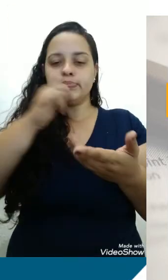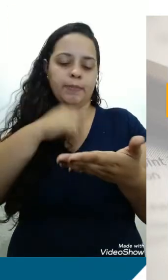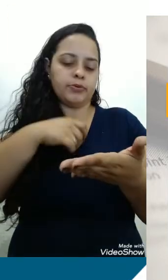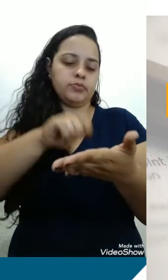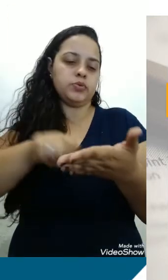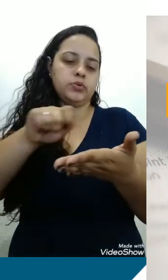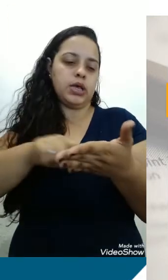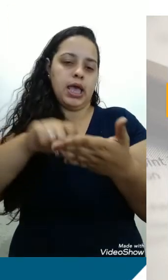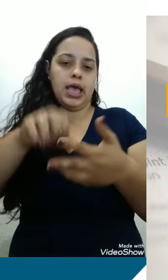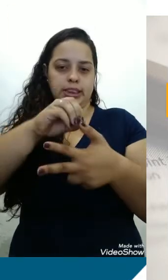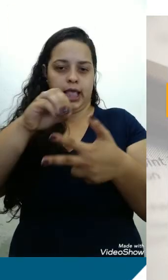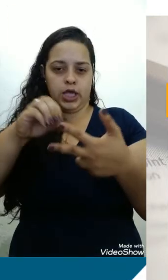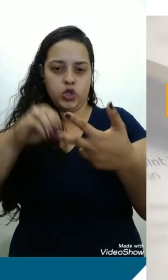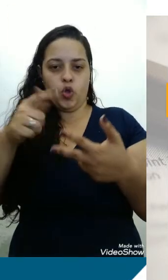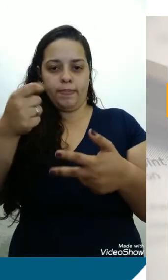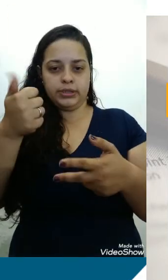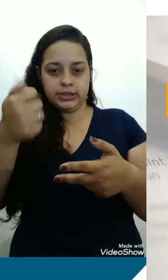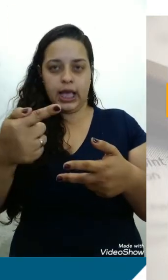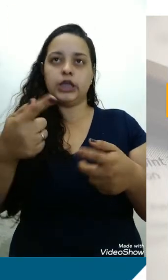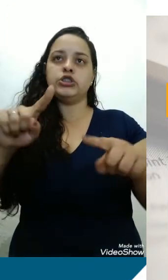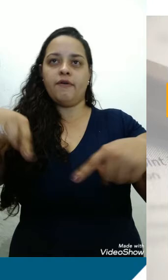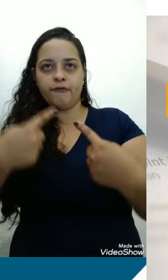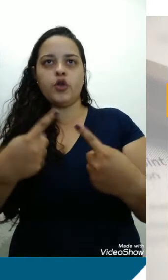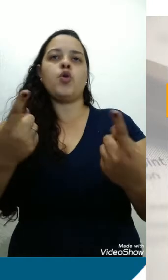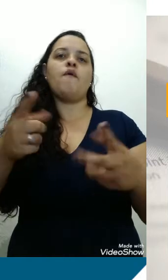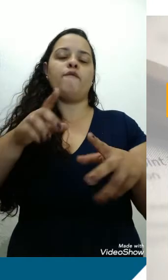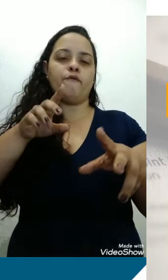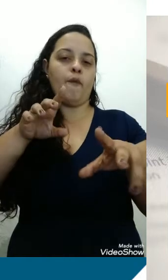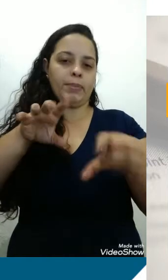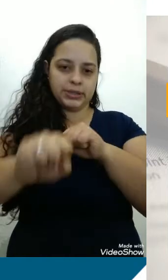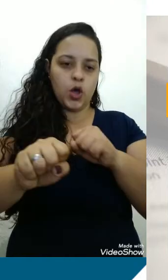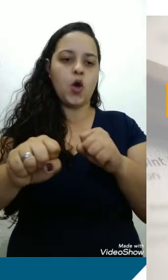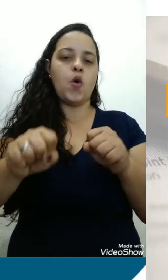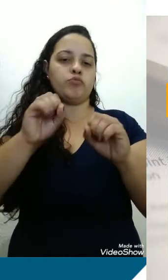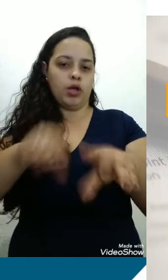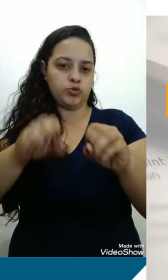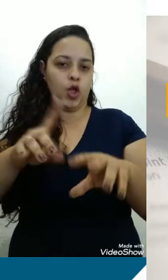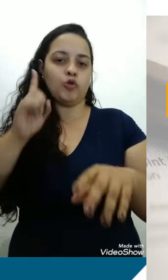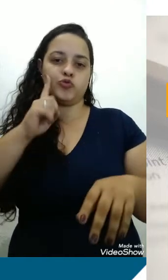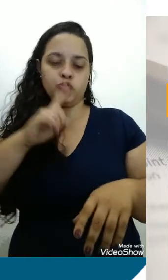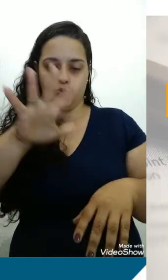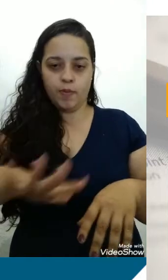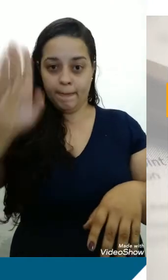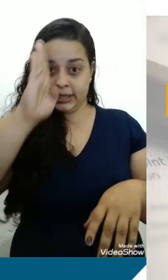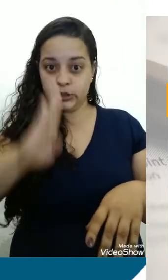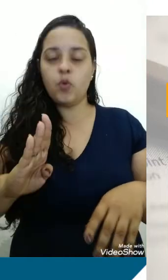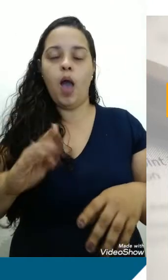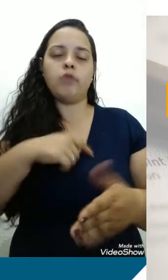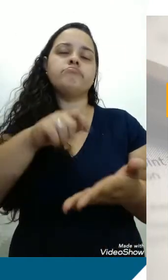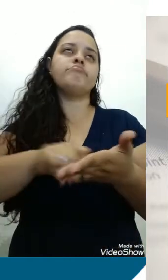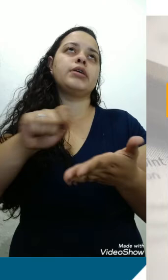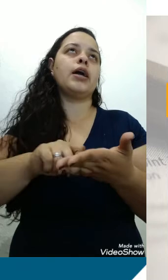Então, vamos supor que eu estou fazendo a prova do Enem 2017 com o tema Desafios para a Formação Educacional de Surdos no Brasil. E eu escrevo